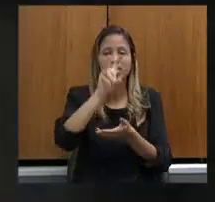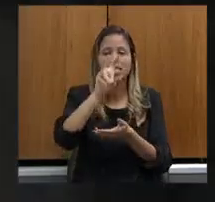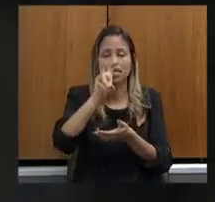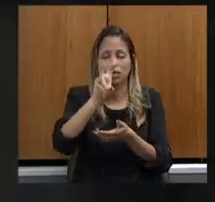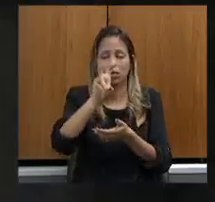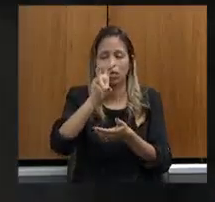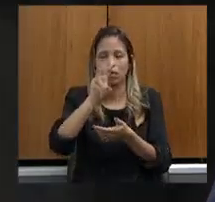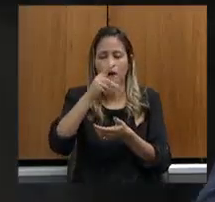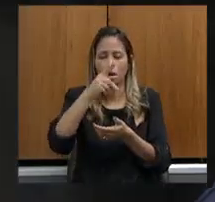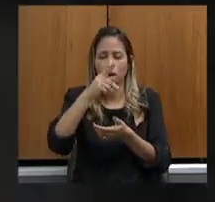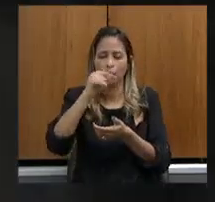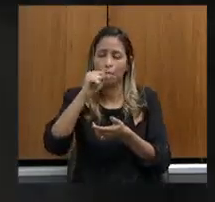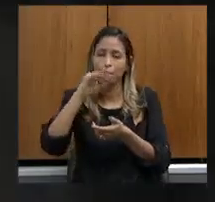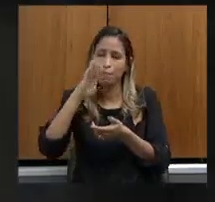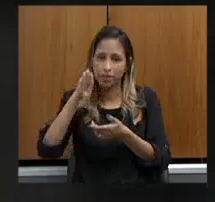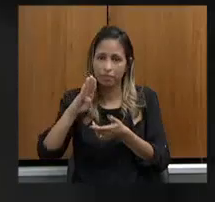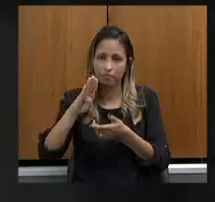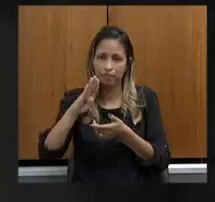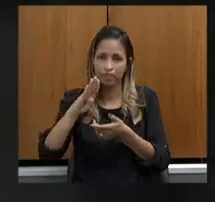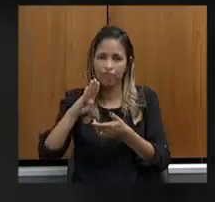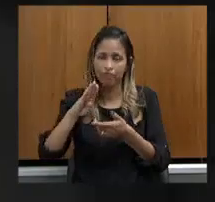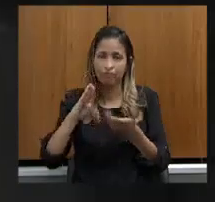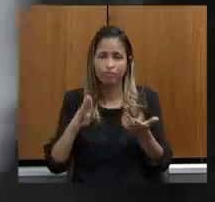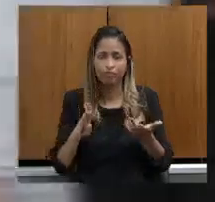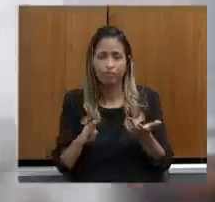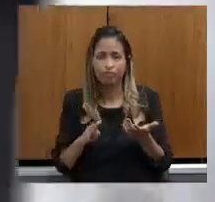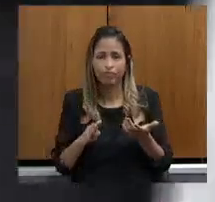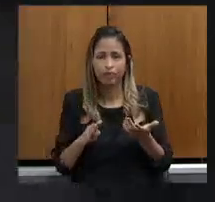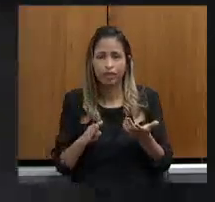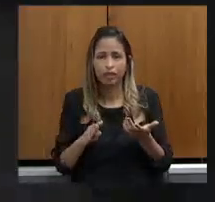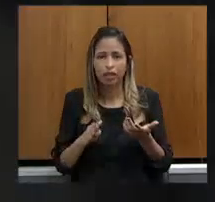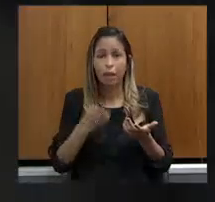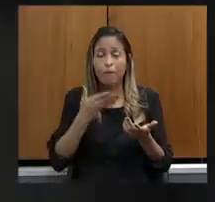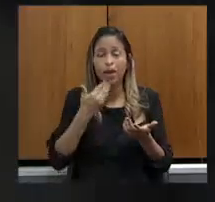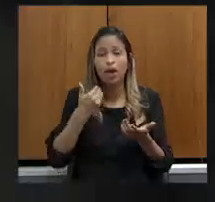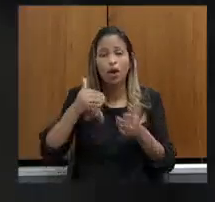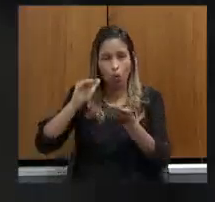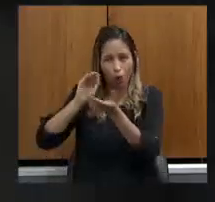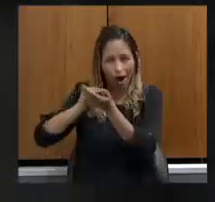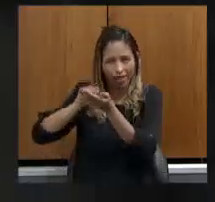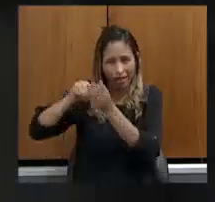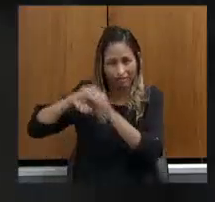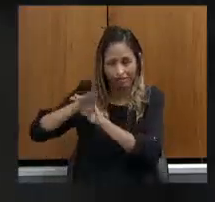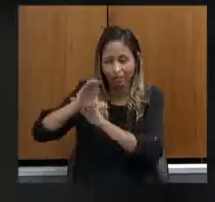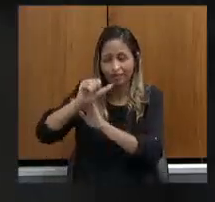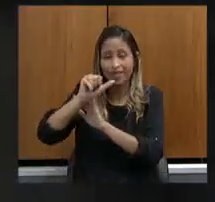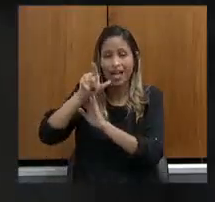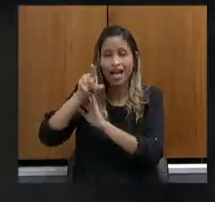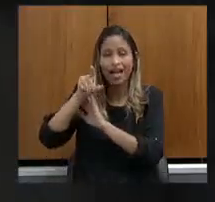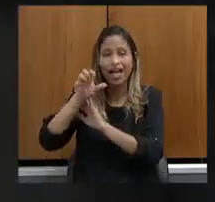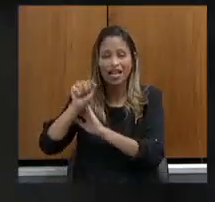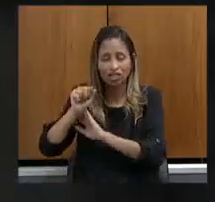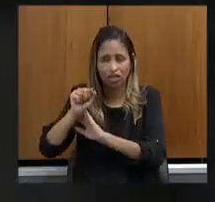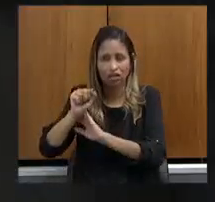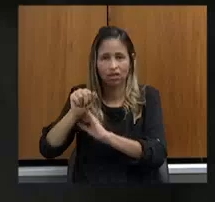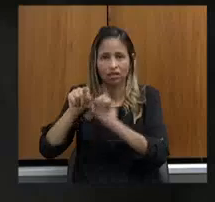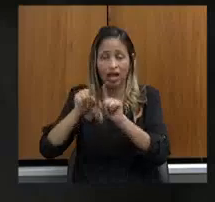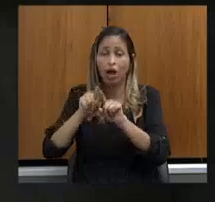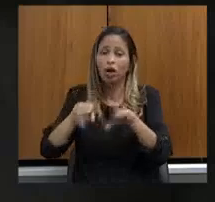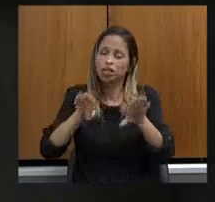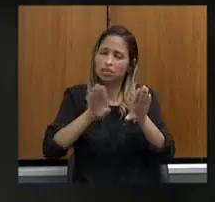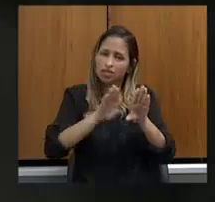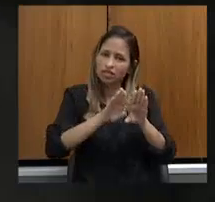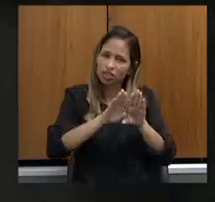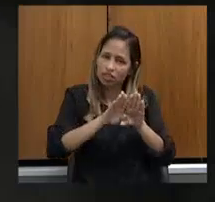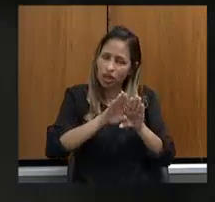do PIB Então essas questões proporcionaram uma melhora do fluxo de caixa mas também é evidenciaram E Agora Nós estamos fechando